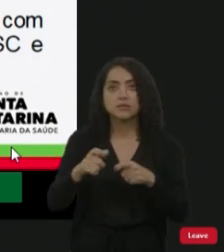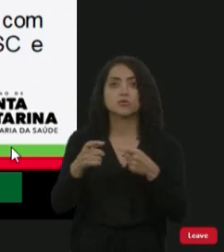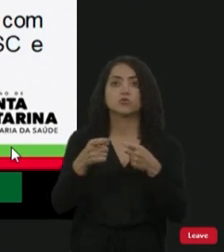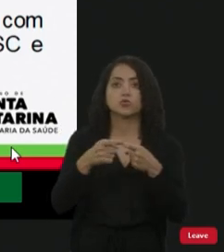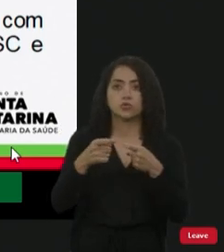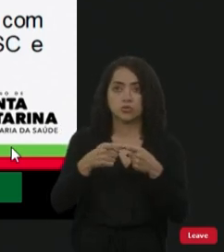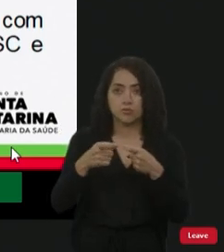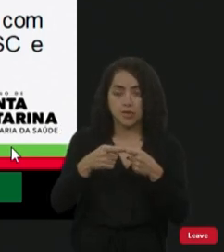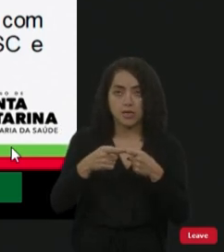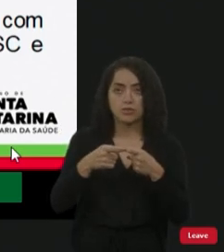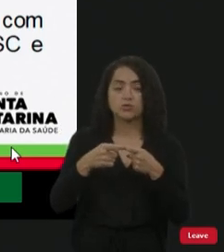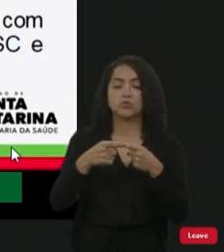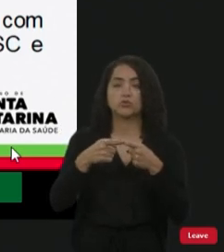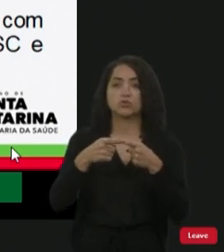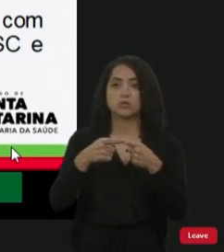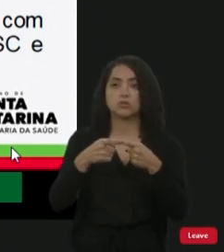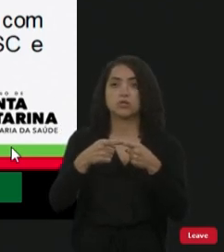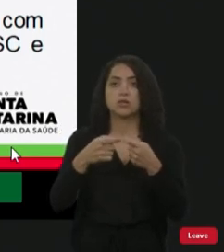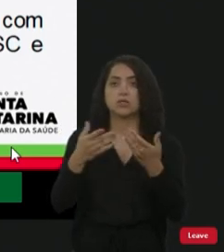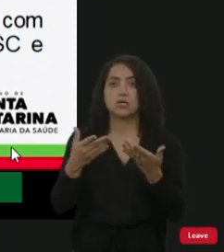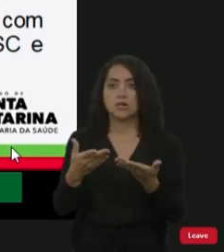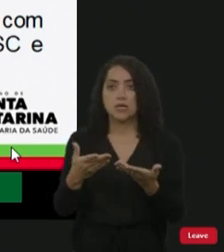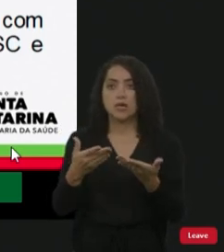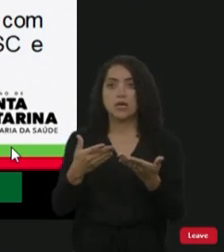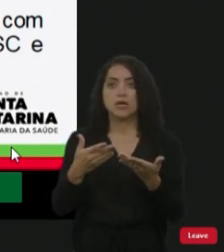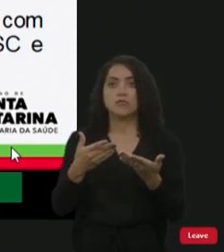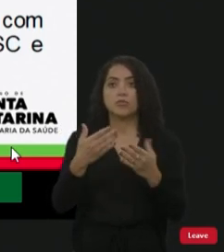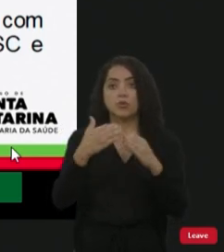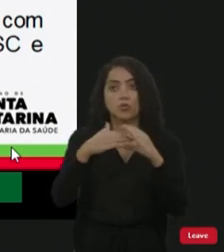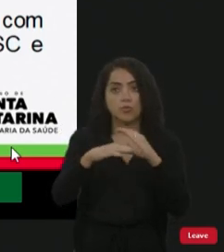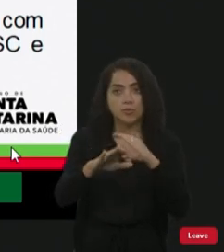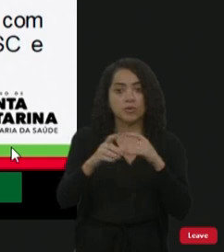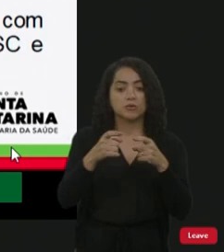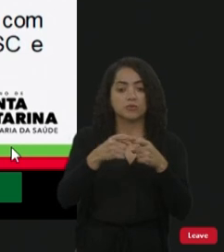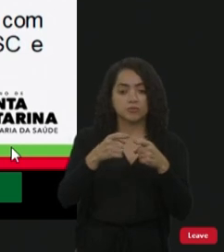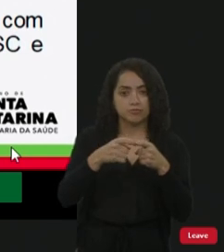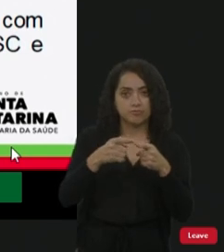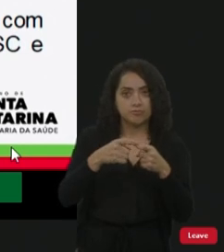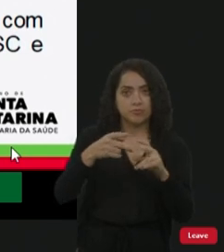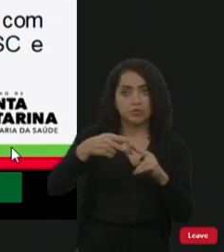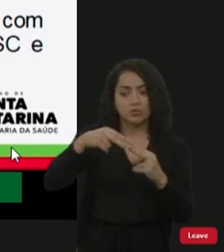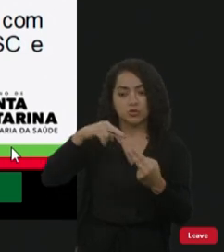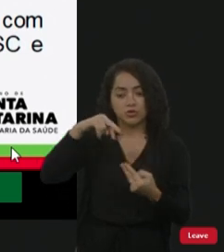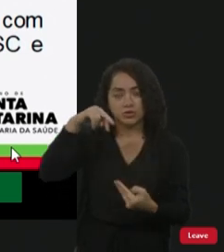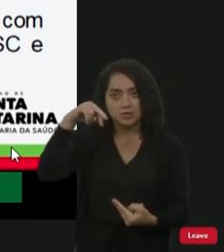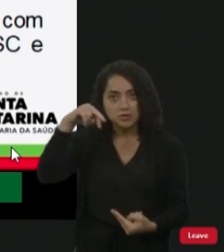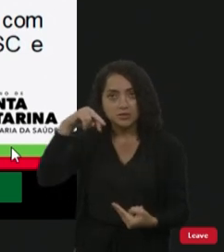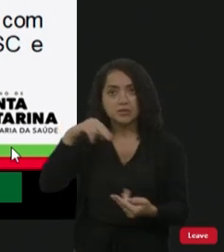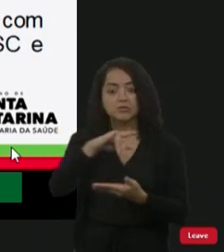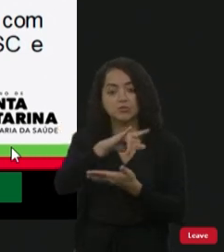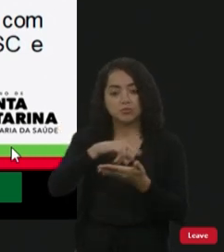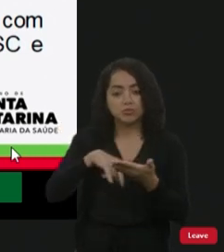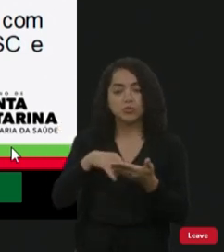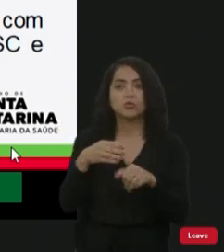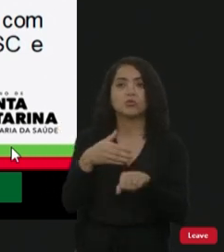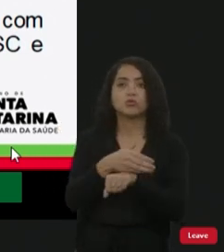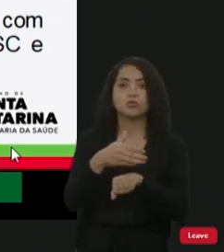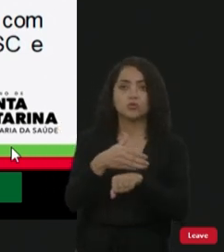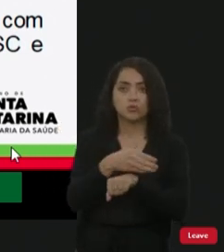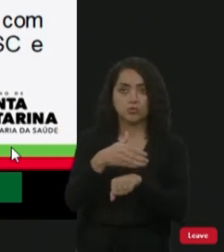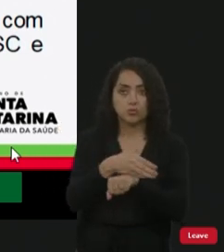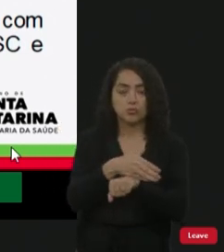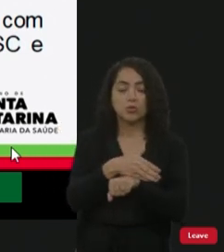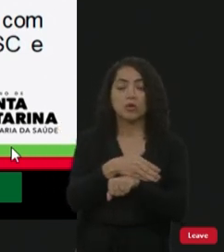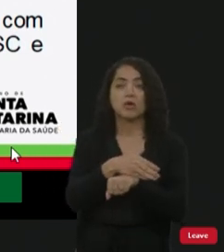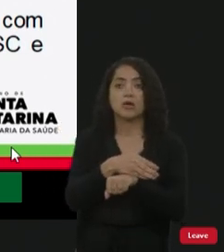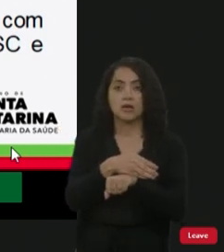médicos, para o encaminhamento à consulta com o geneticista, a partir de um protocolo de acesso, né? Então, a gente